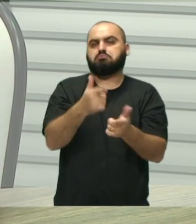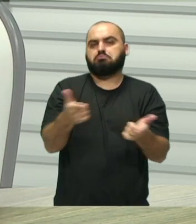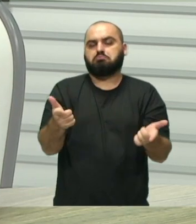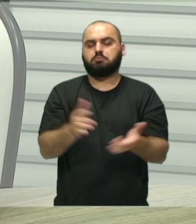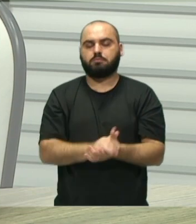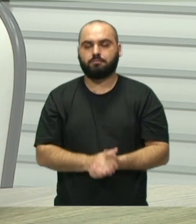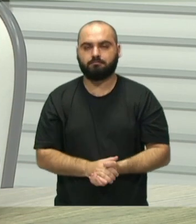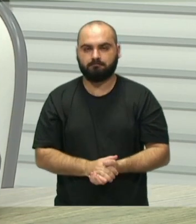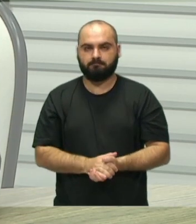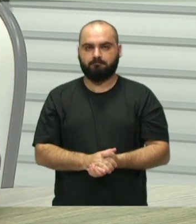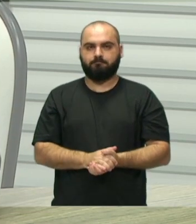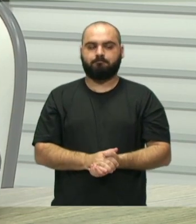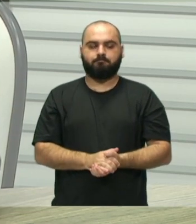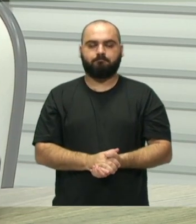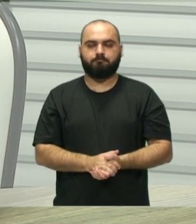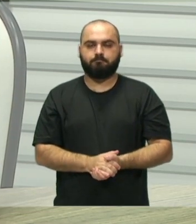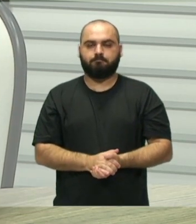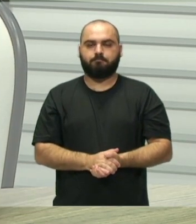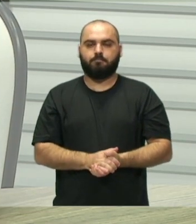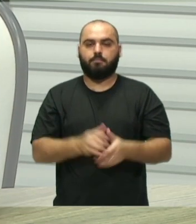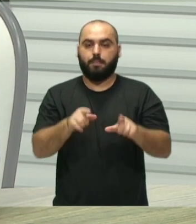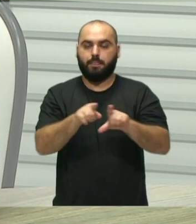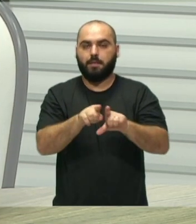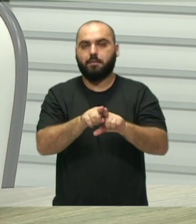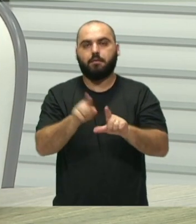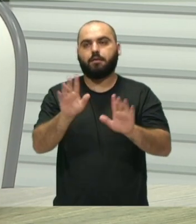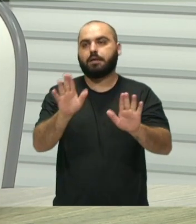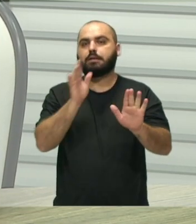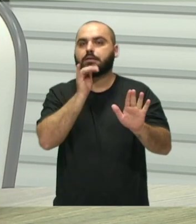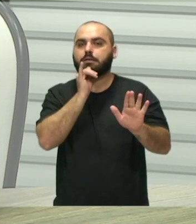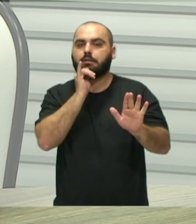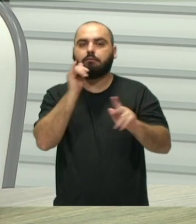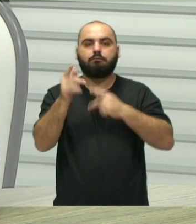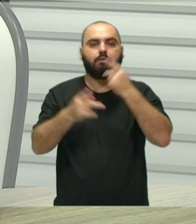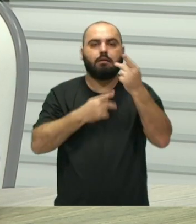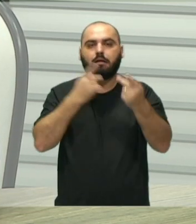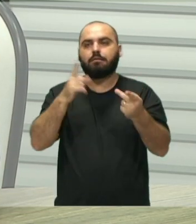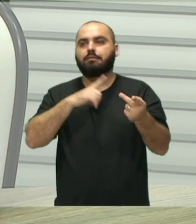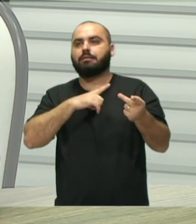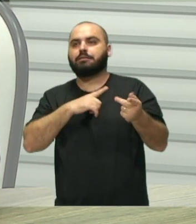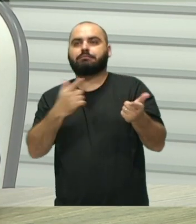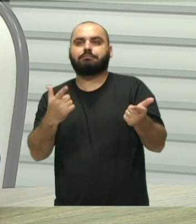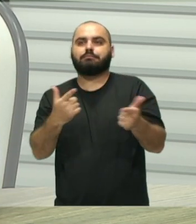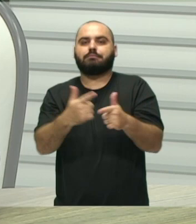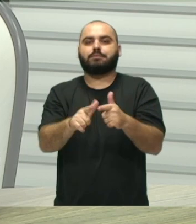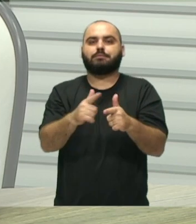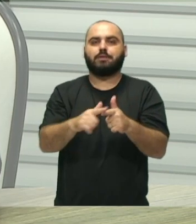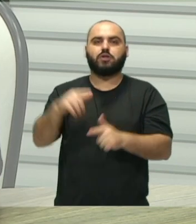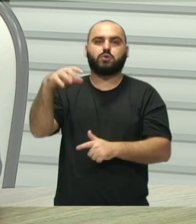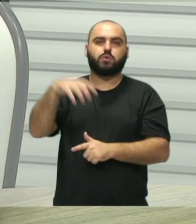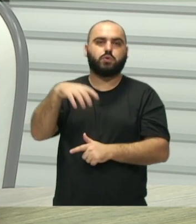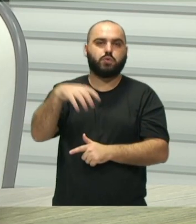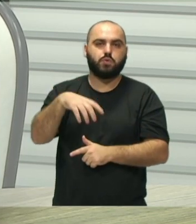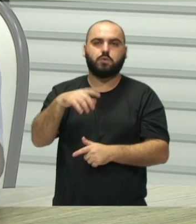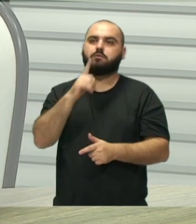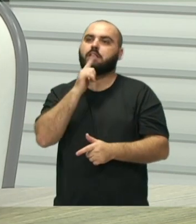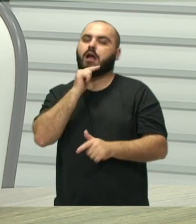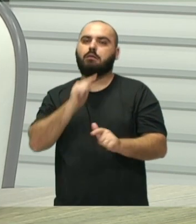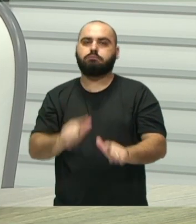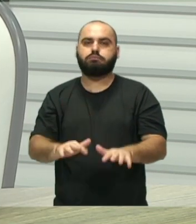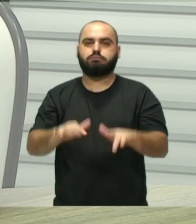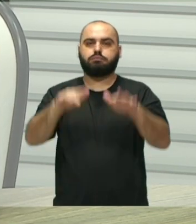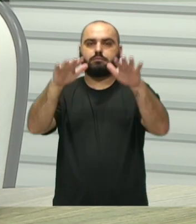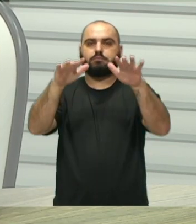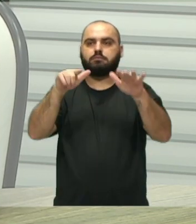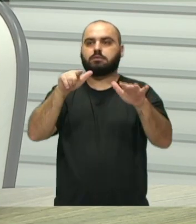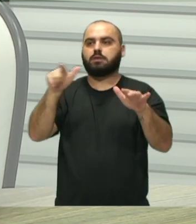Também é místico falar que tem algum impacto a questão das chuvas, das enchentes, que o